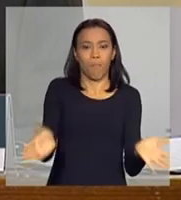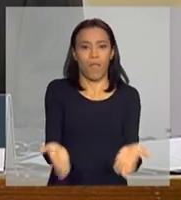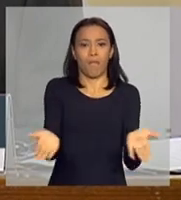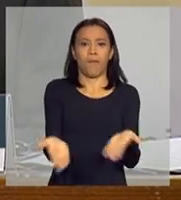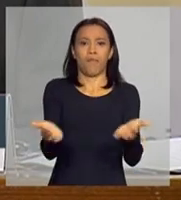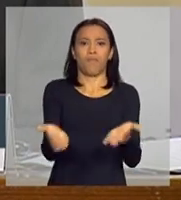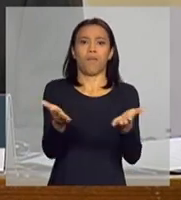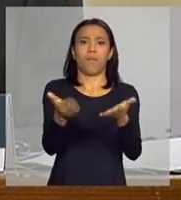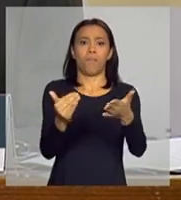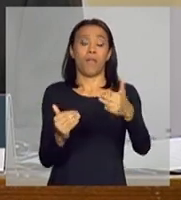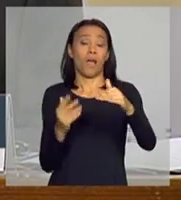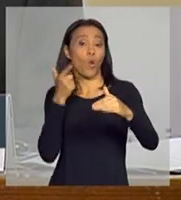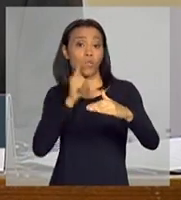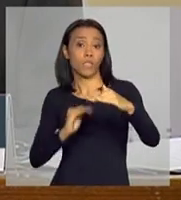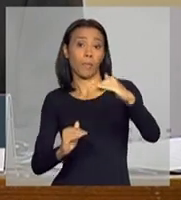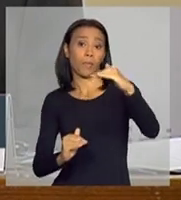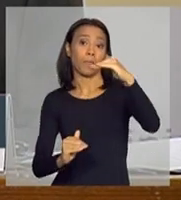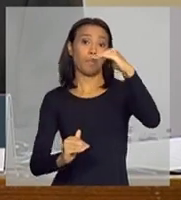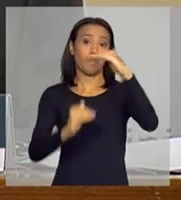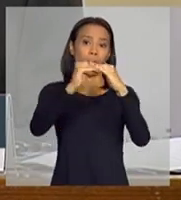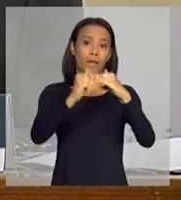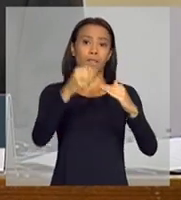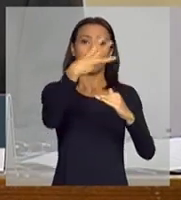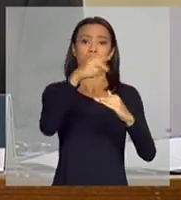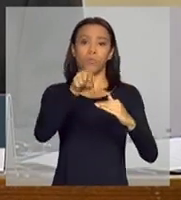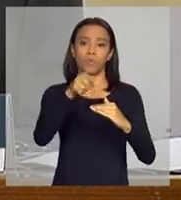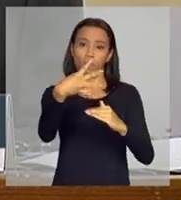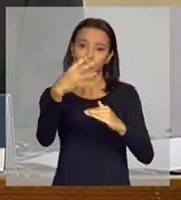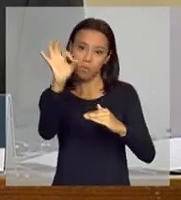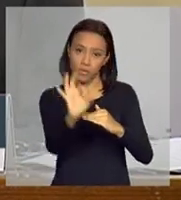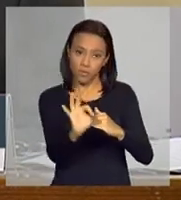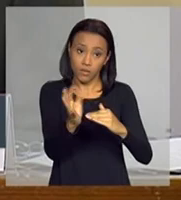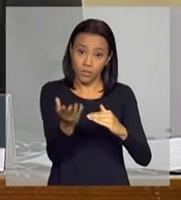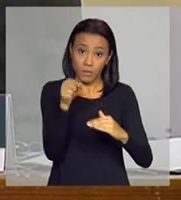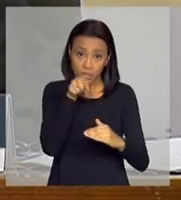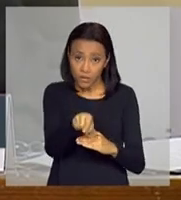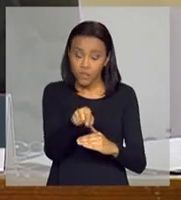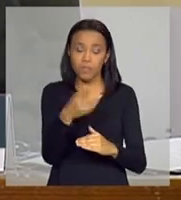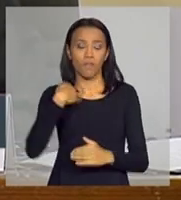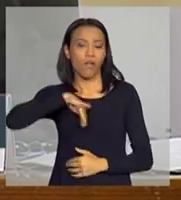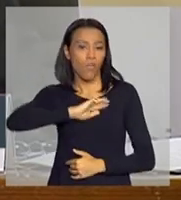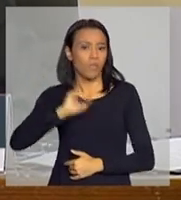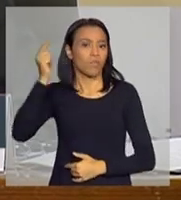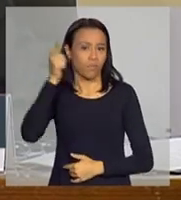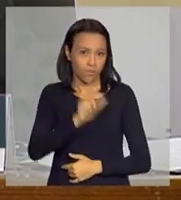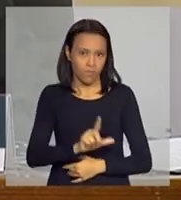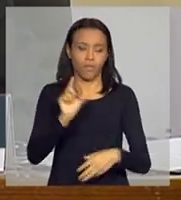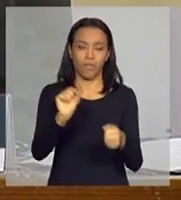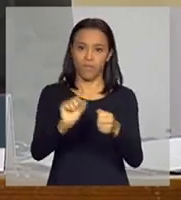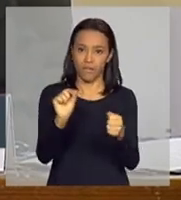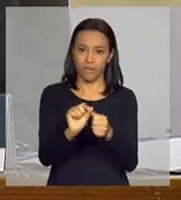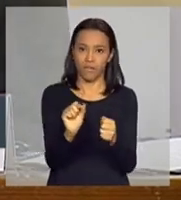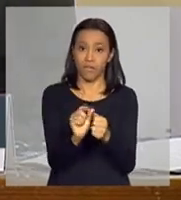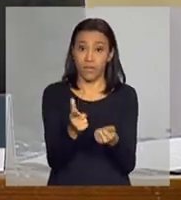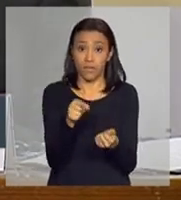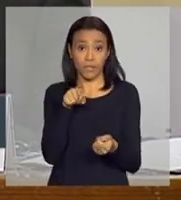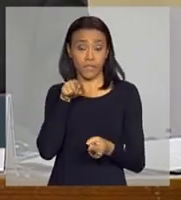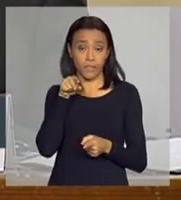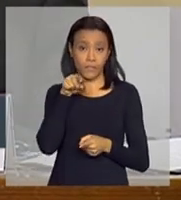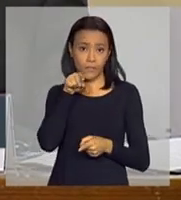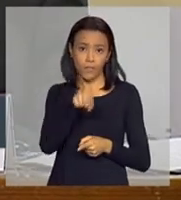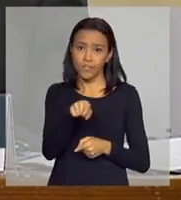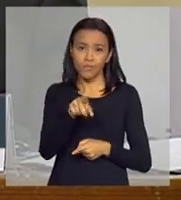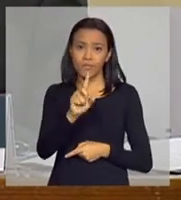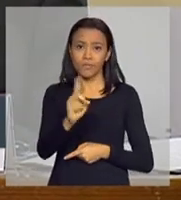patamares de crescimento em torno de três quatro porcento tá então isto nós estamos fazendo isso certamente não